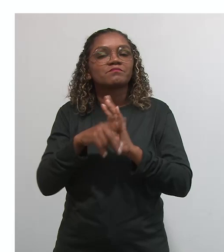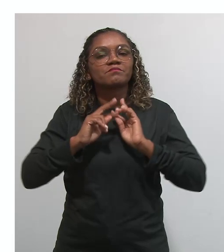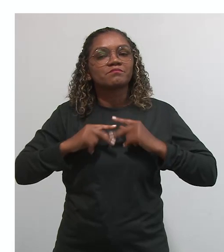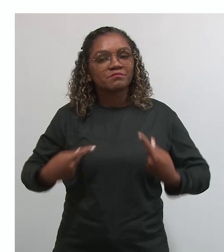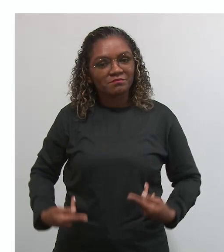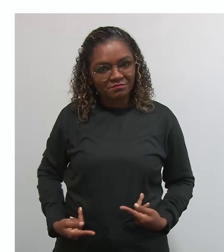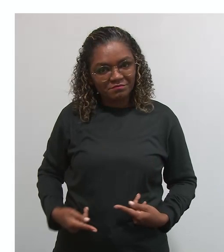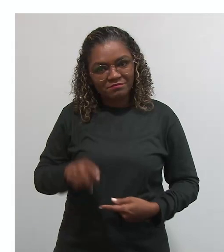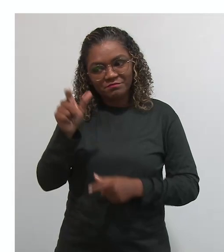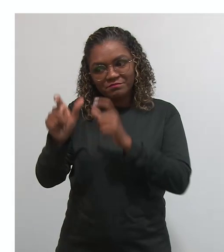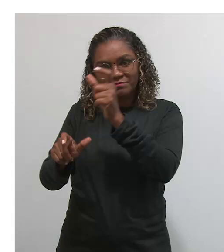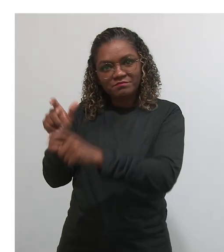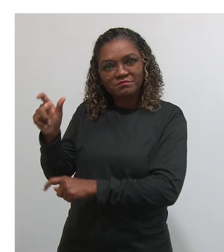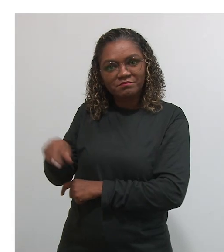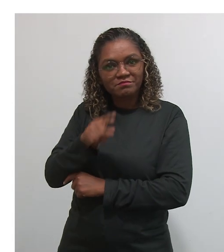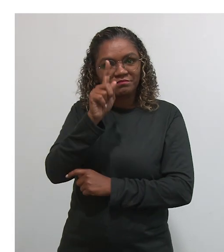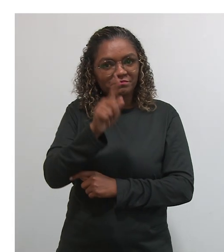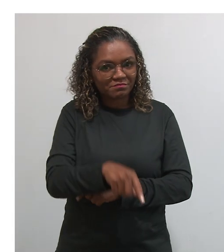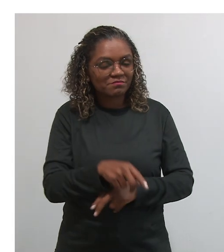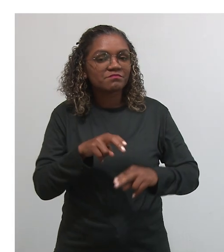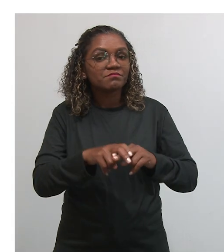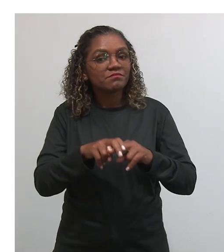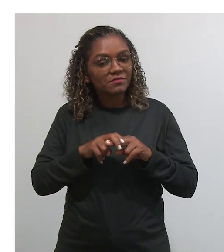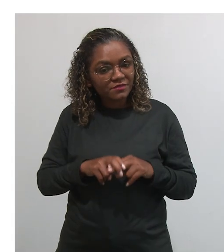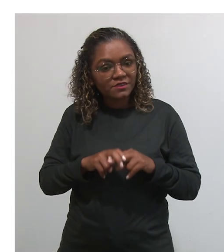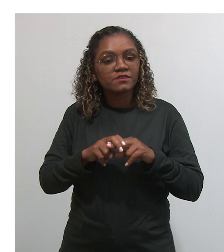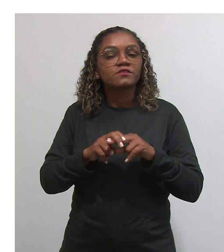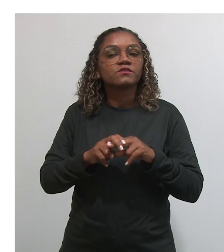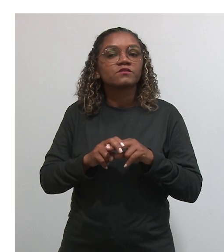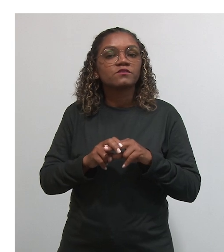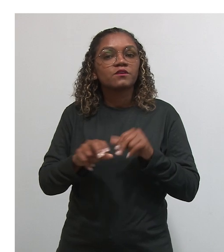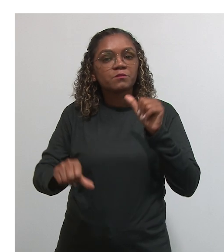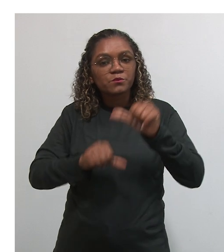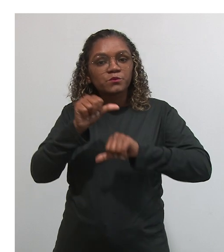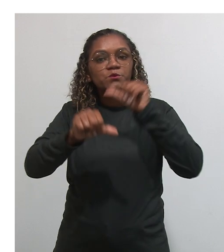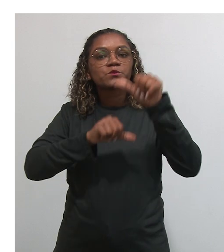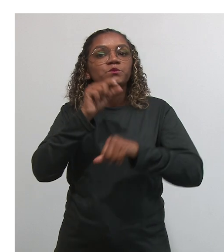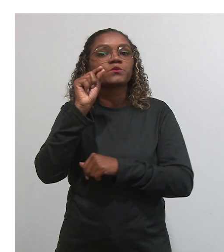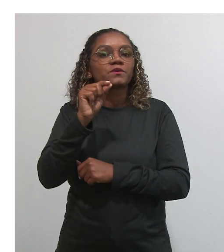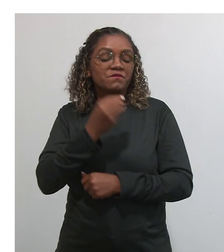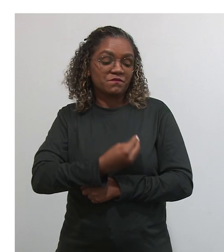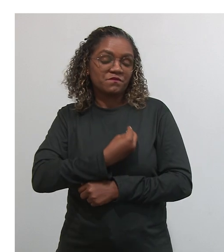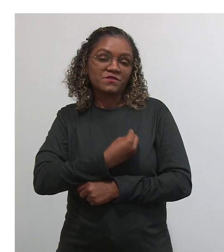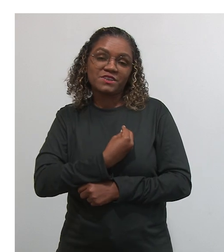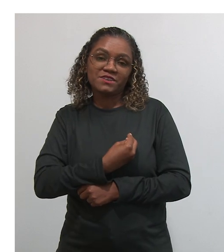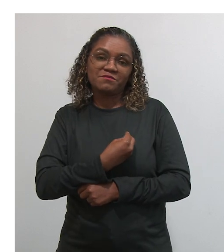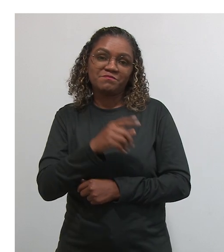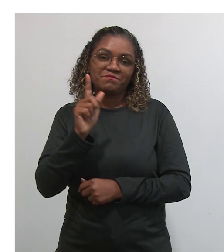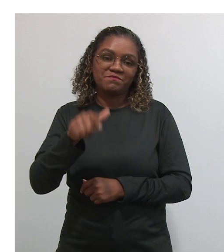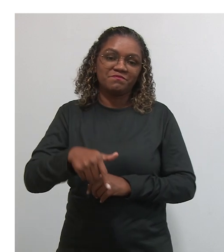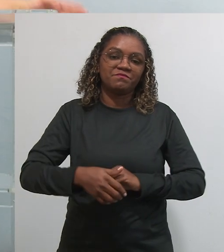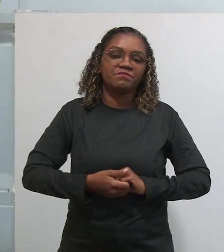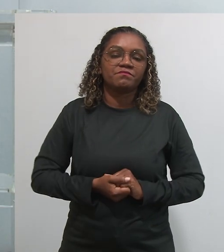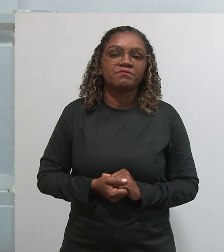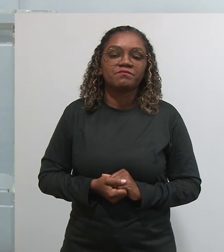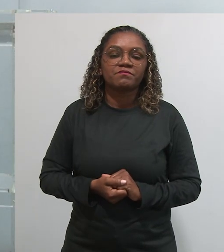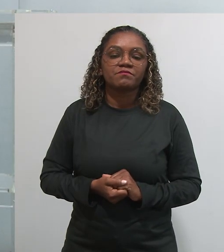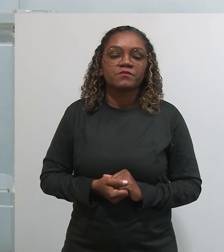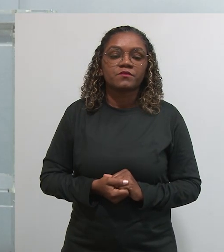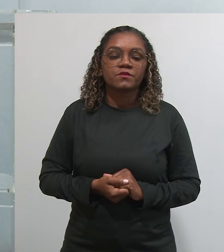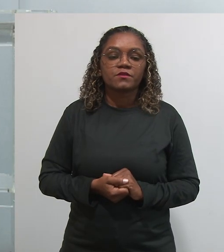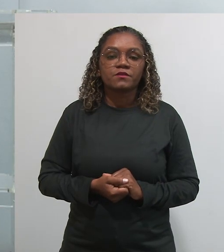ser humano. E esse senso crítico é que faz a mudança da vida do ser humano. Por